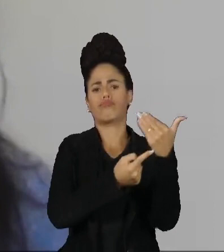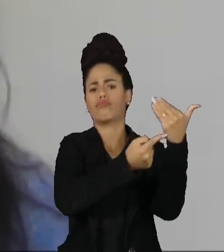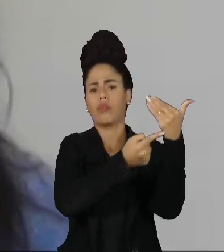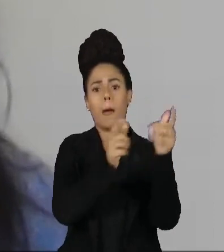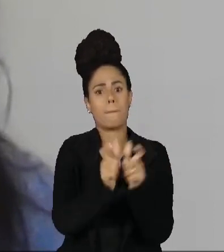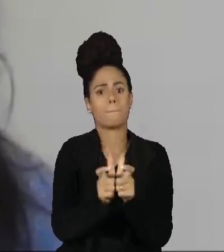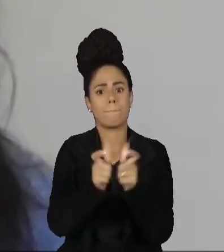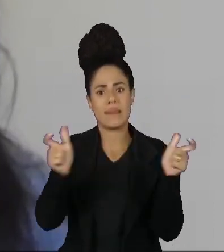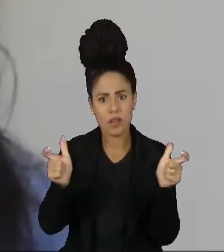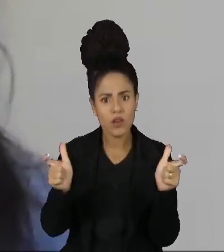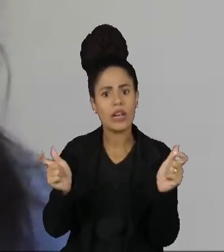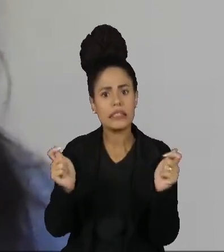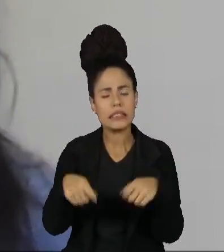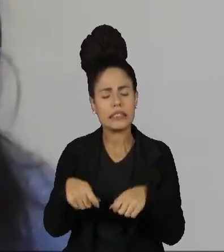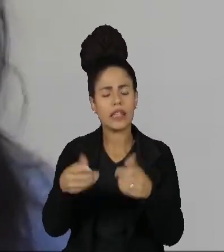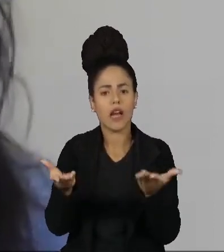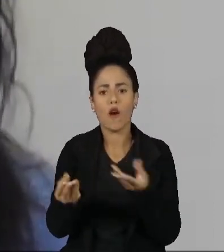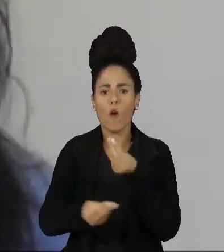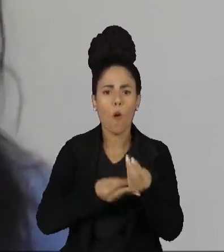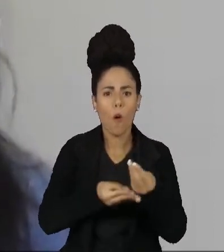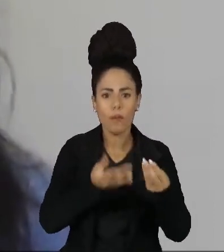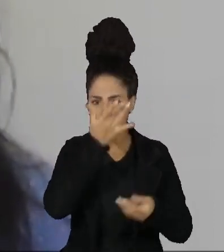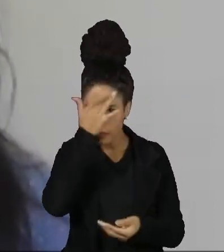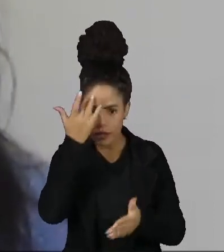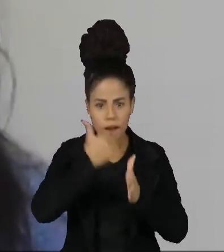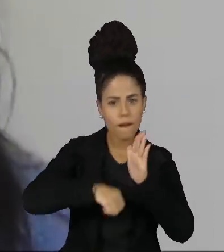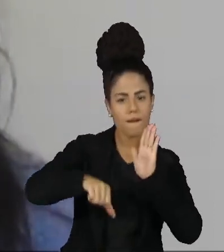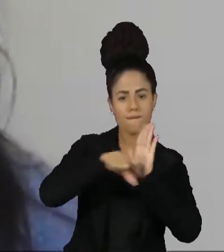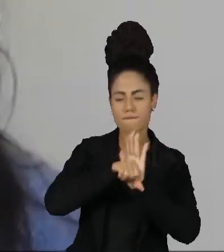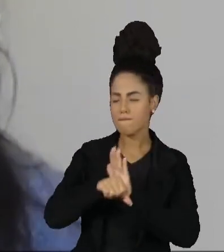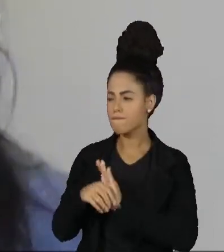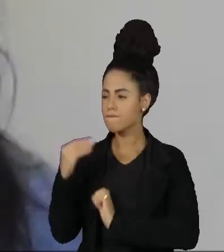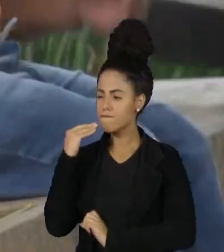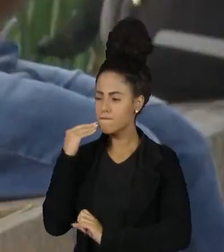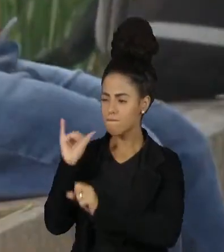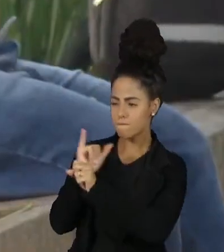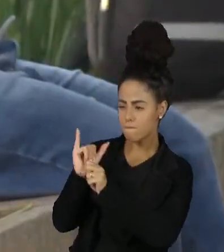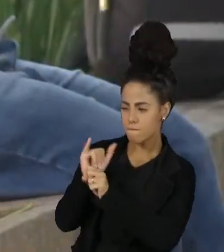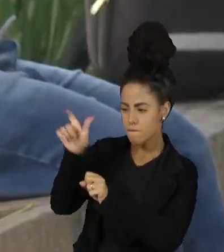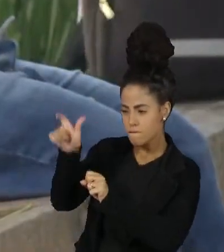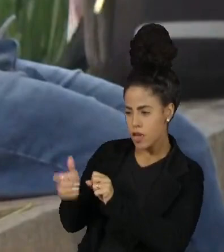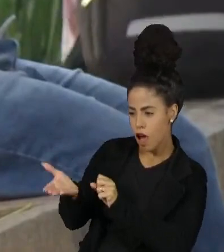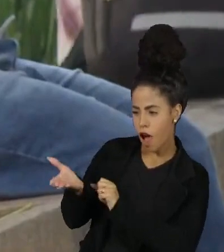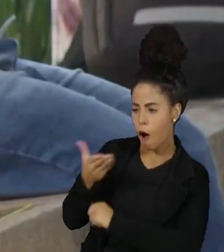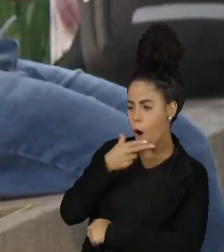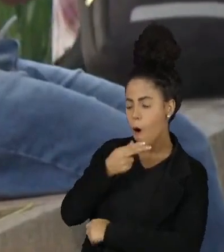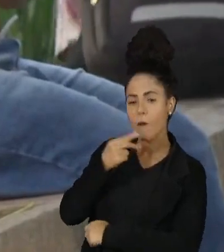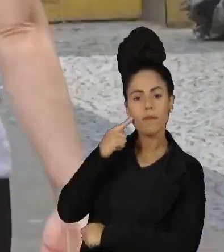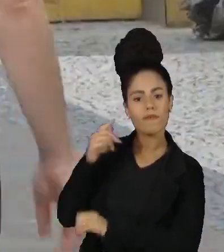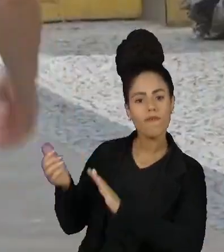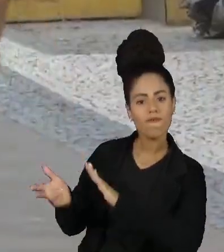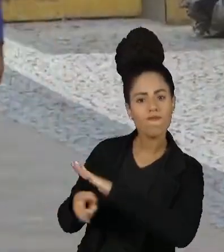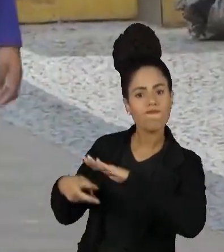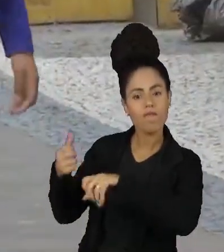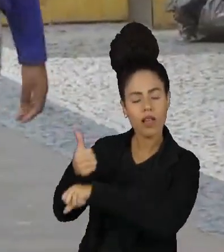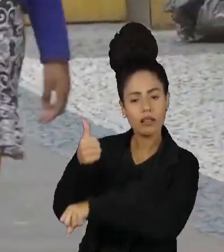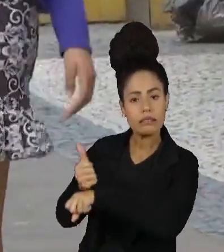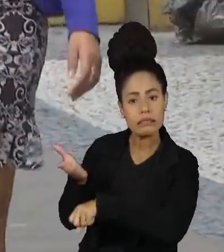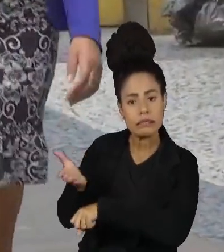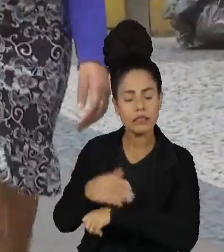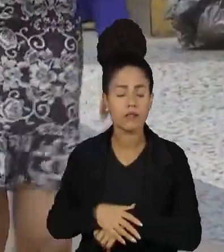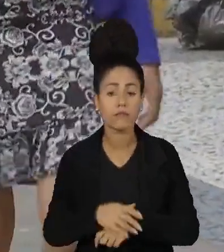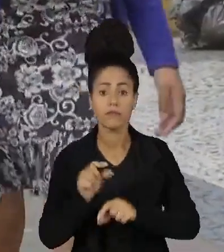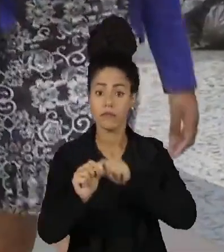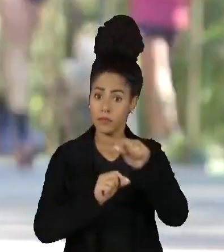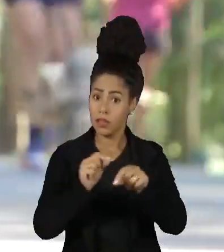a plataformas digitais os tratadores também buscam esse esse perfil se realizados segundo a empresa os golpes poderiam